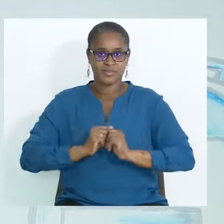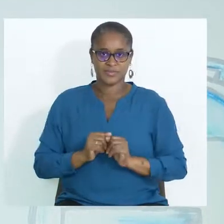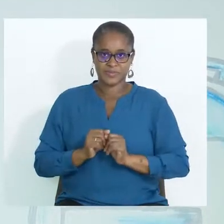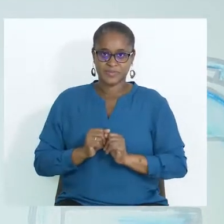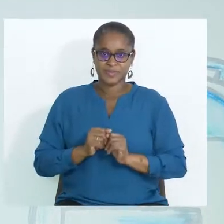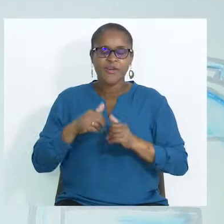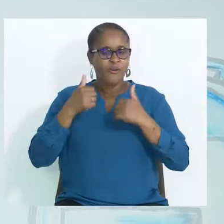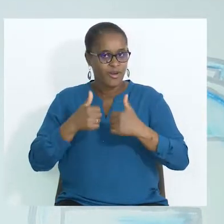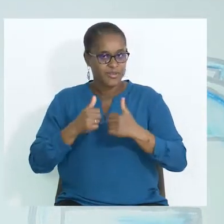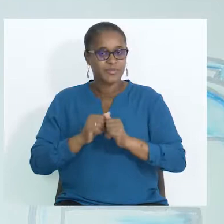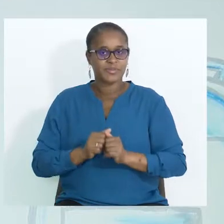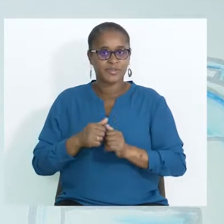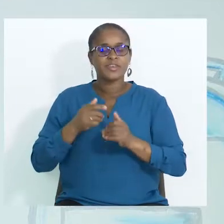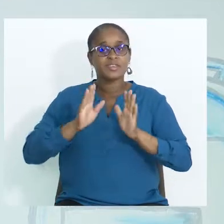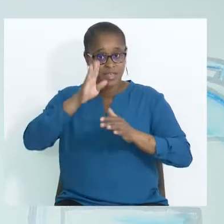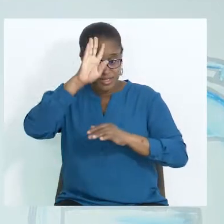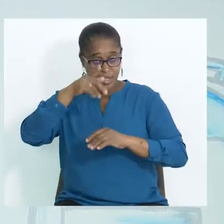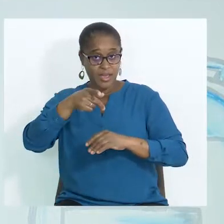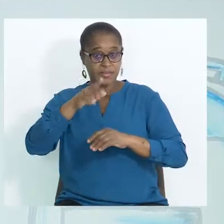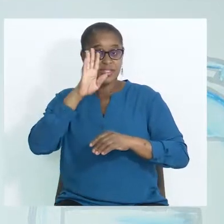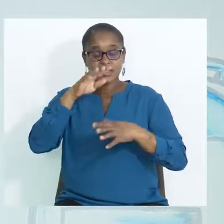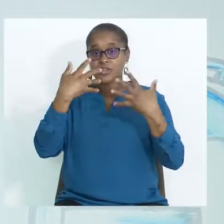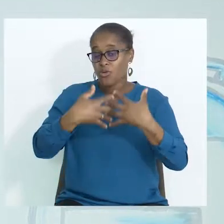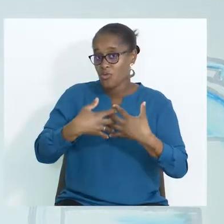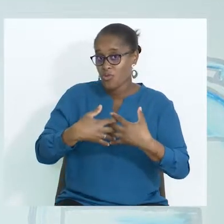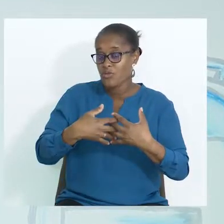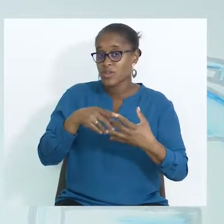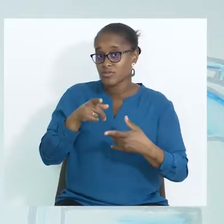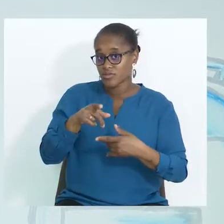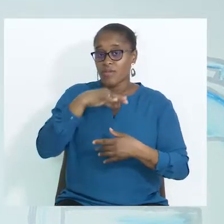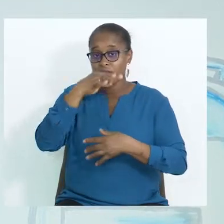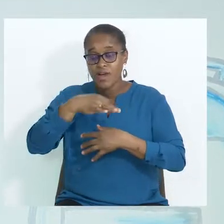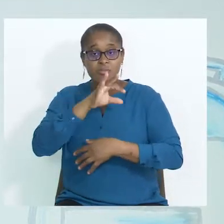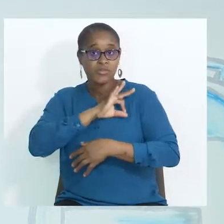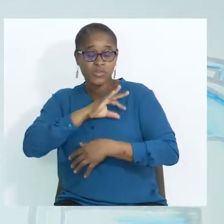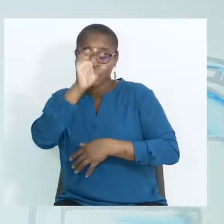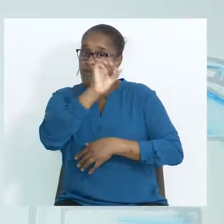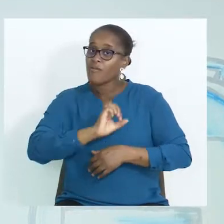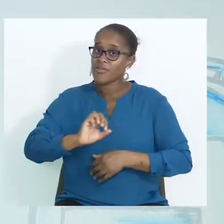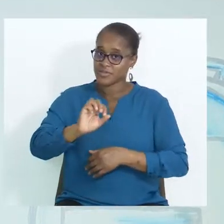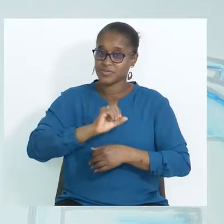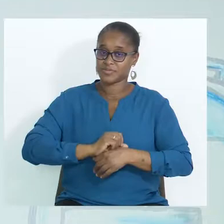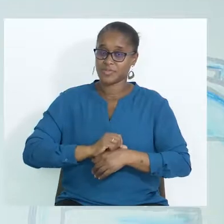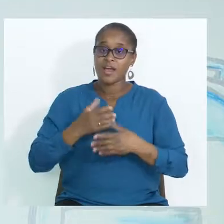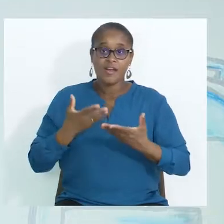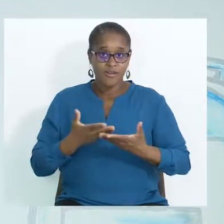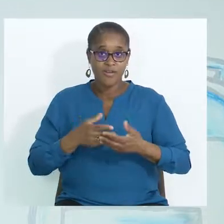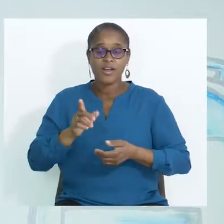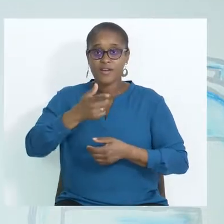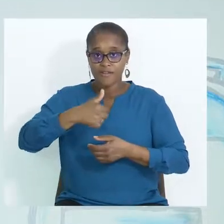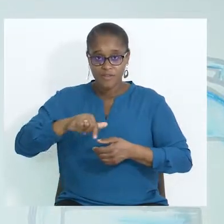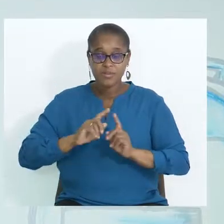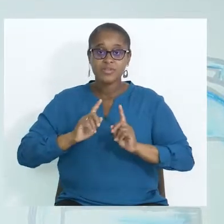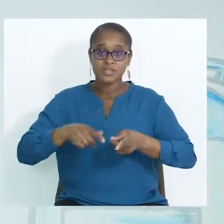espetaculares ótimo em caso de dúvidas fale com os vossos professores agora